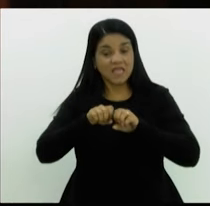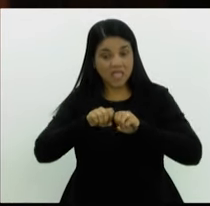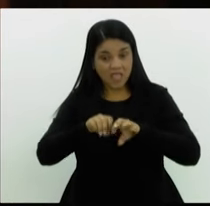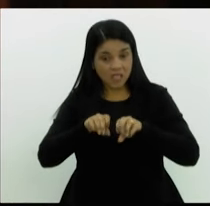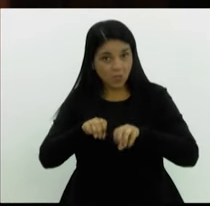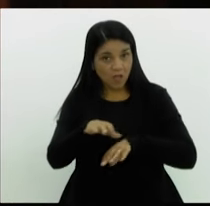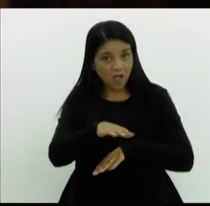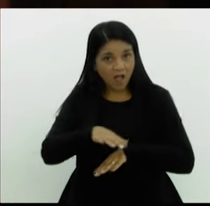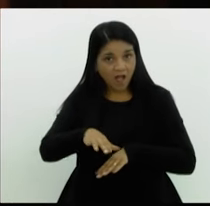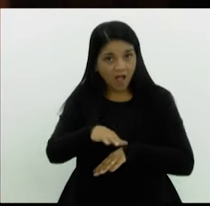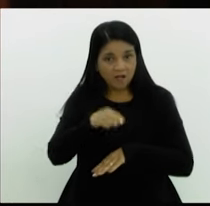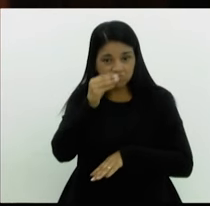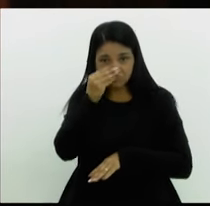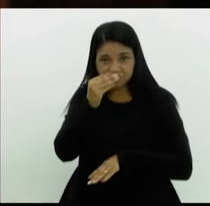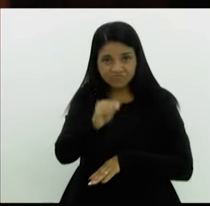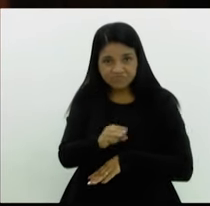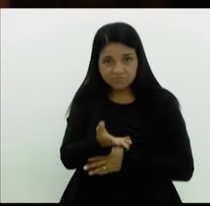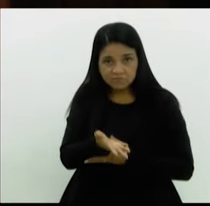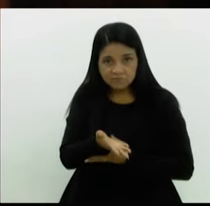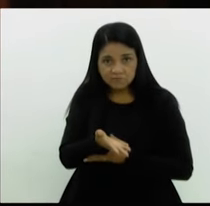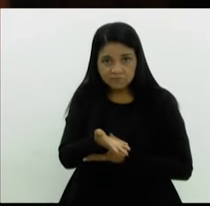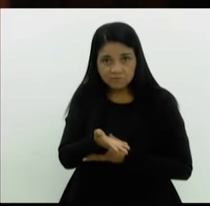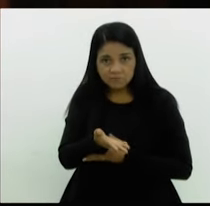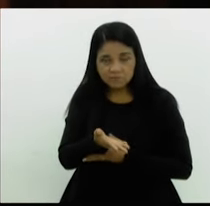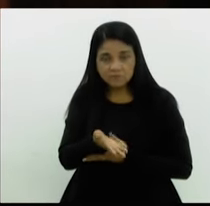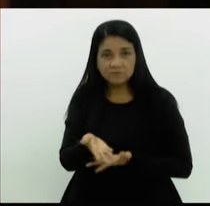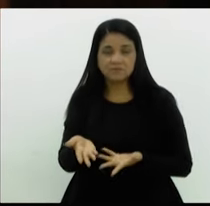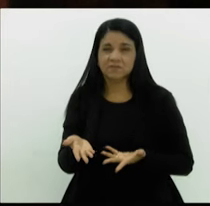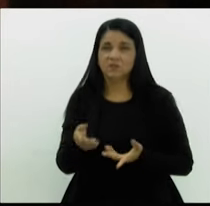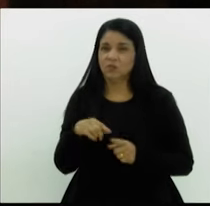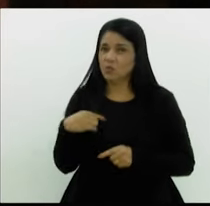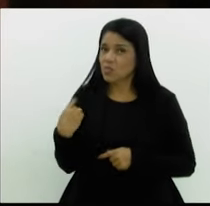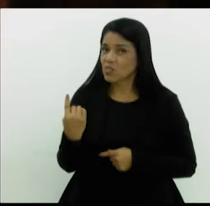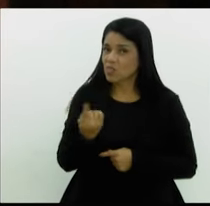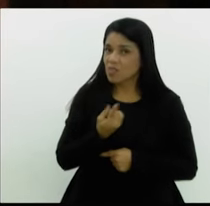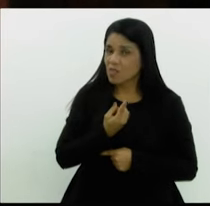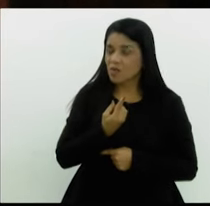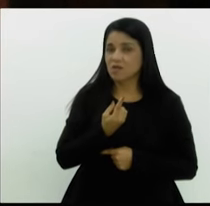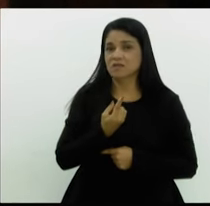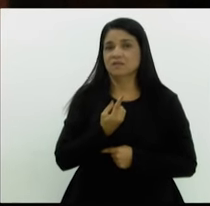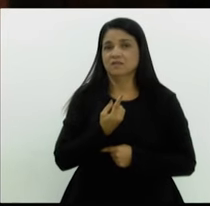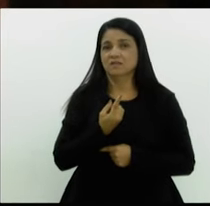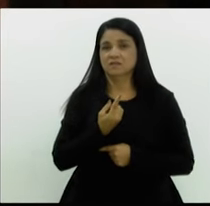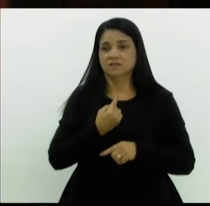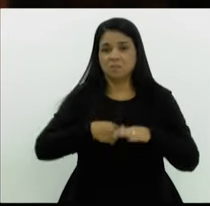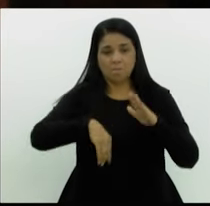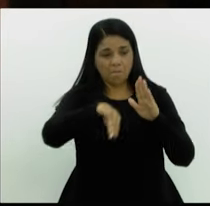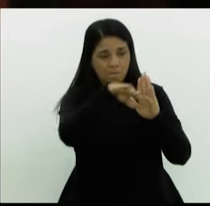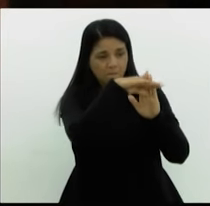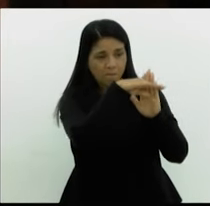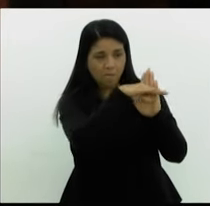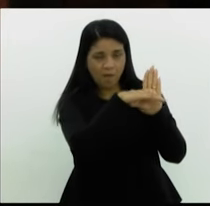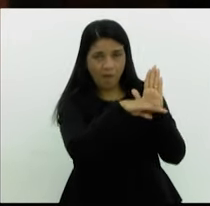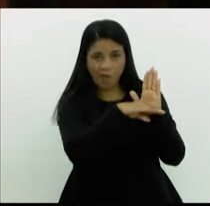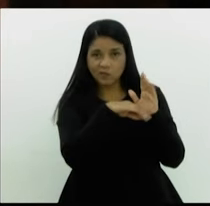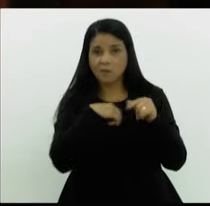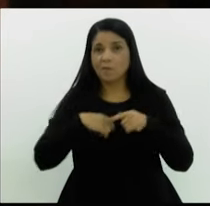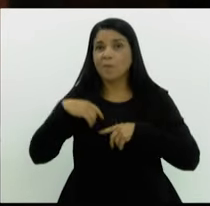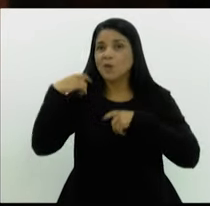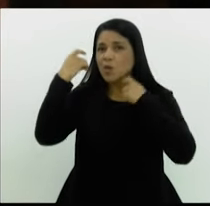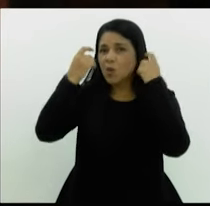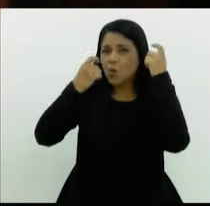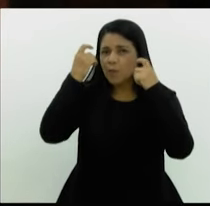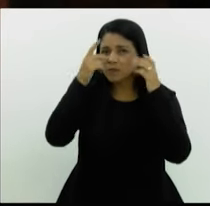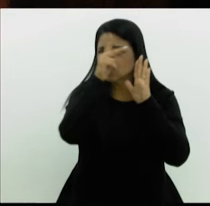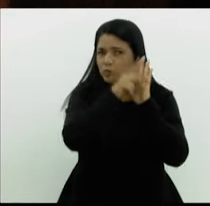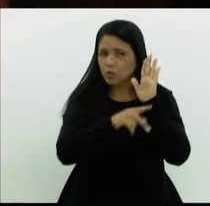educação deixada de lado. Então, quando nós trazemos à pauta esta preocupação para